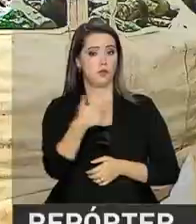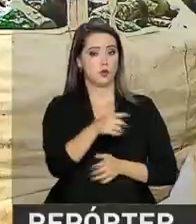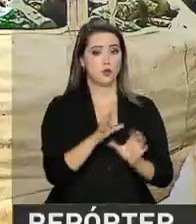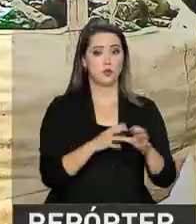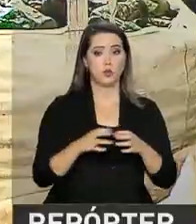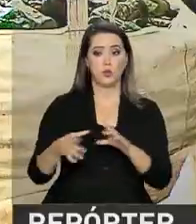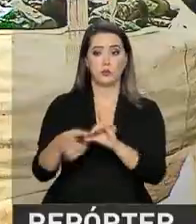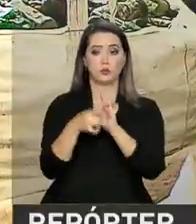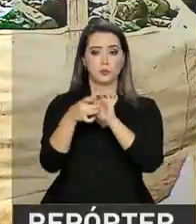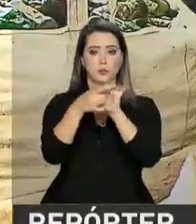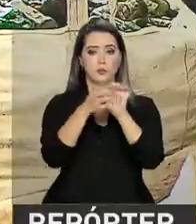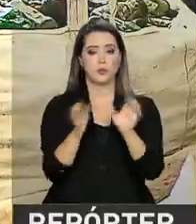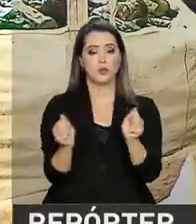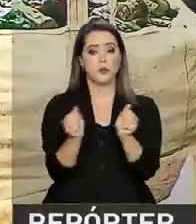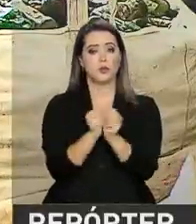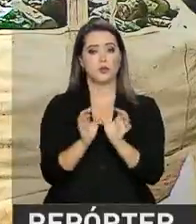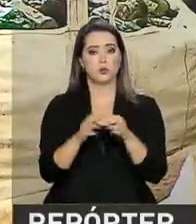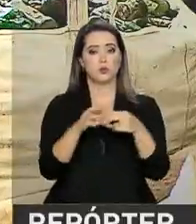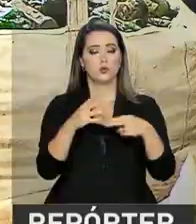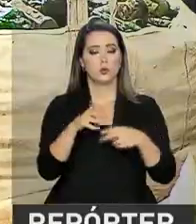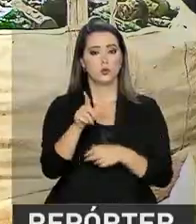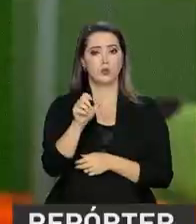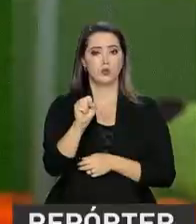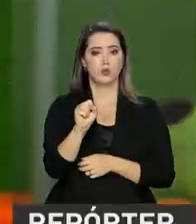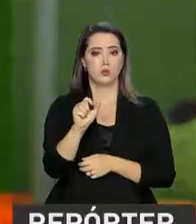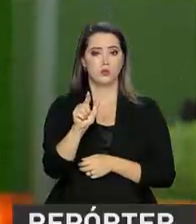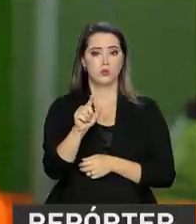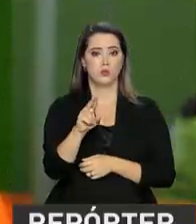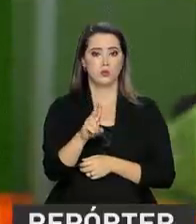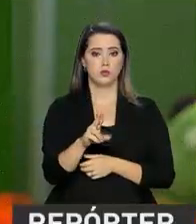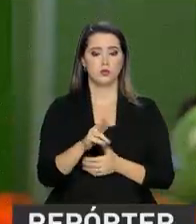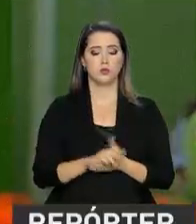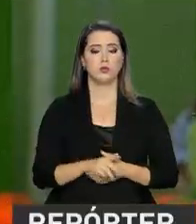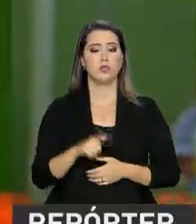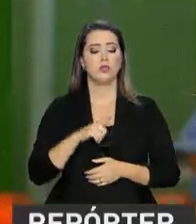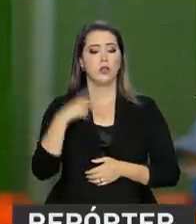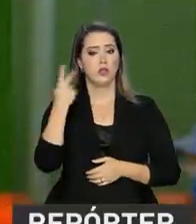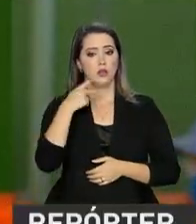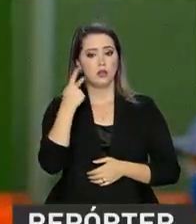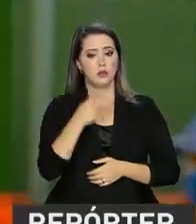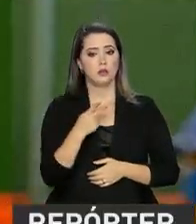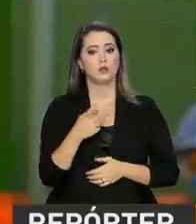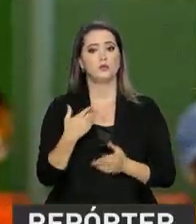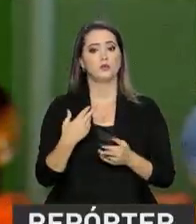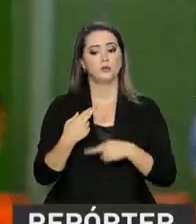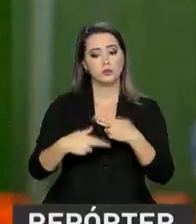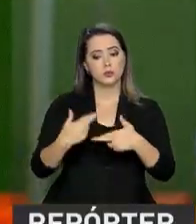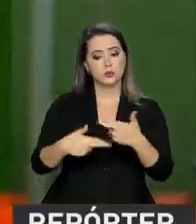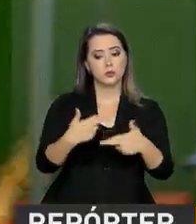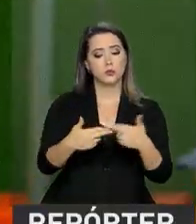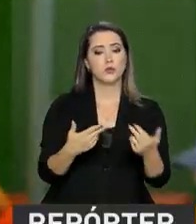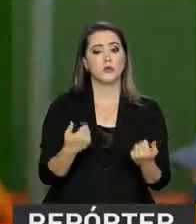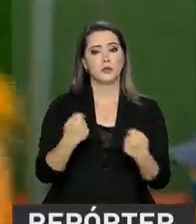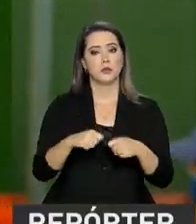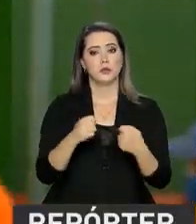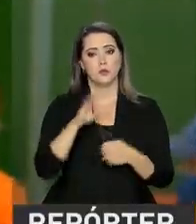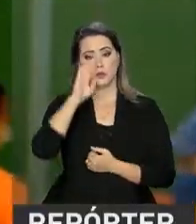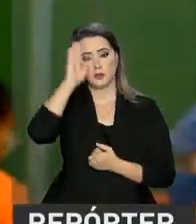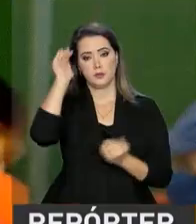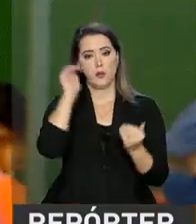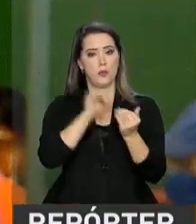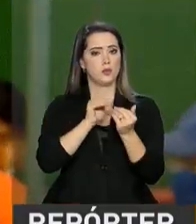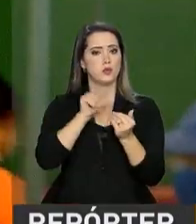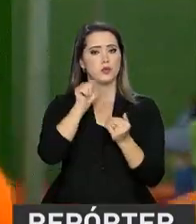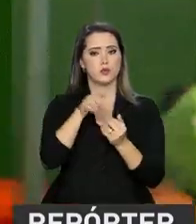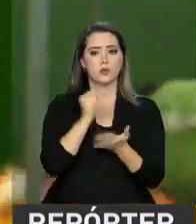cooperativas trabalhando em parceria com o Serviço de Limpeza Urbana. Além da Política Nacional de Resíduos Sólidos definir que a prioridade